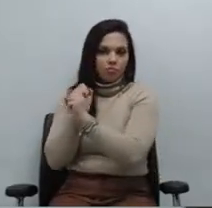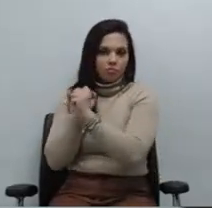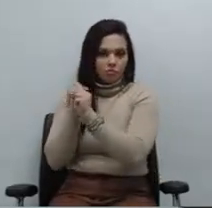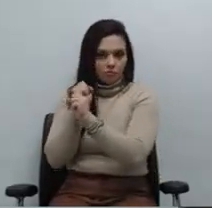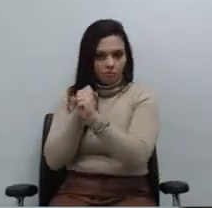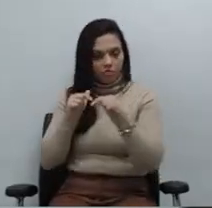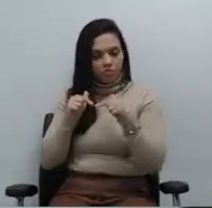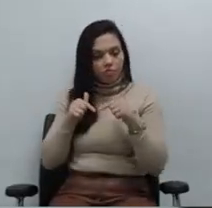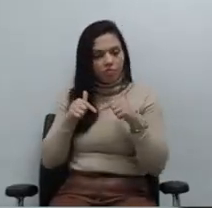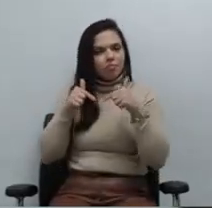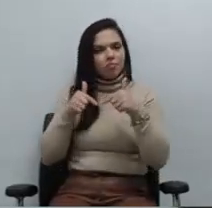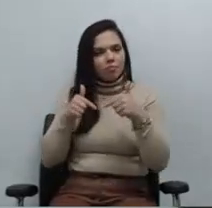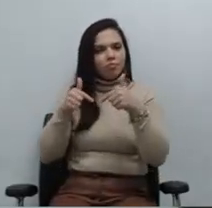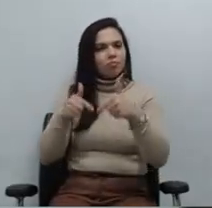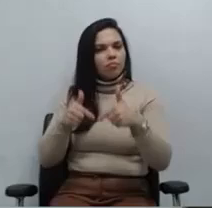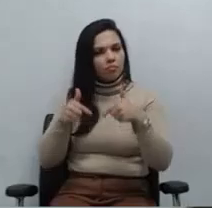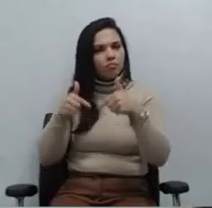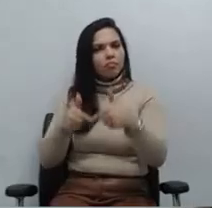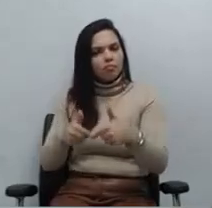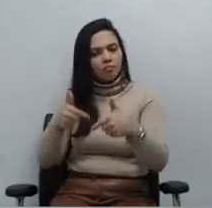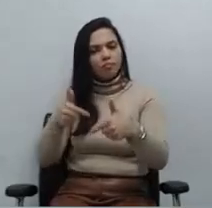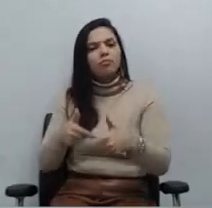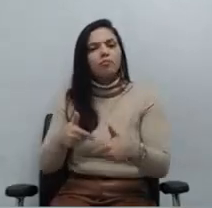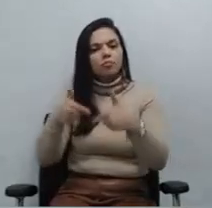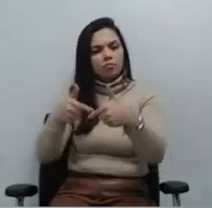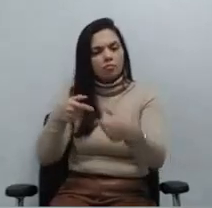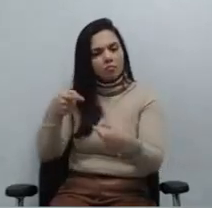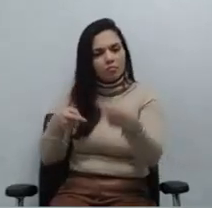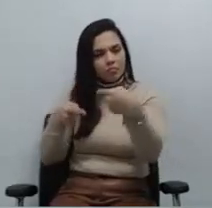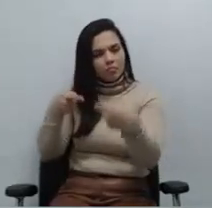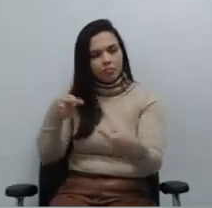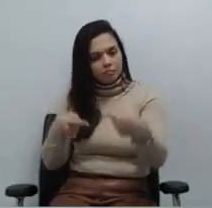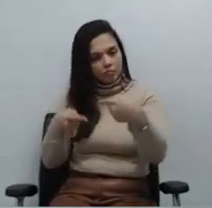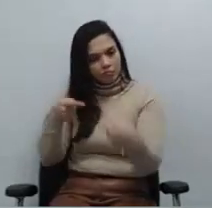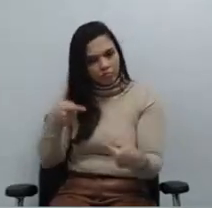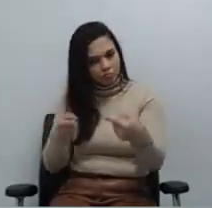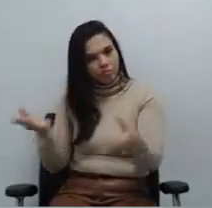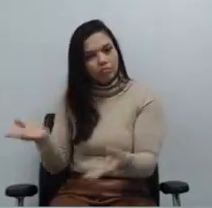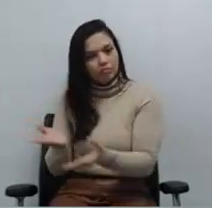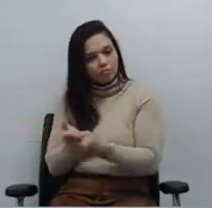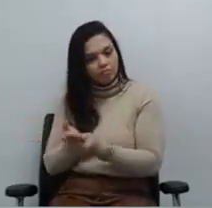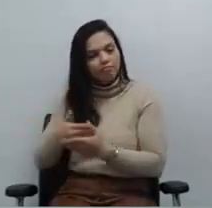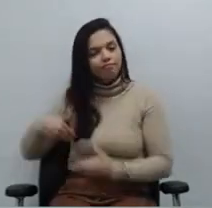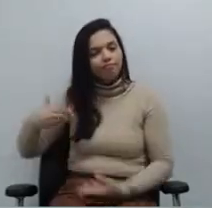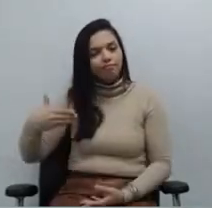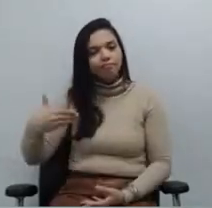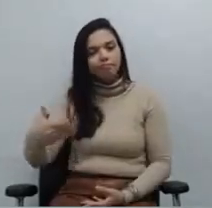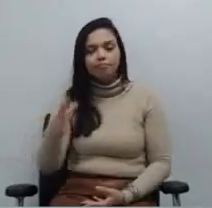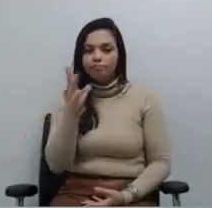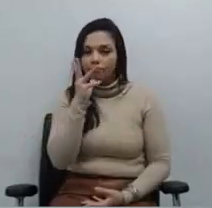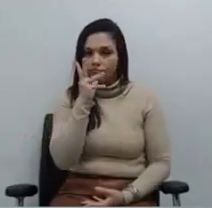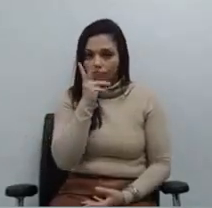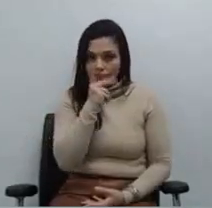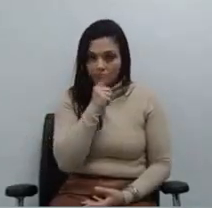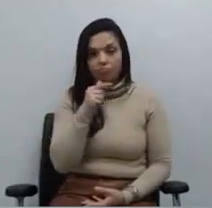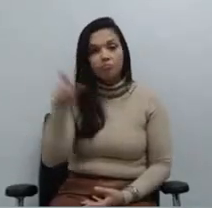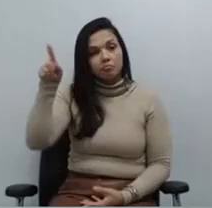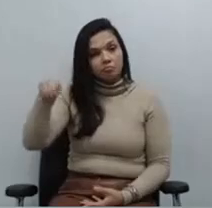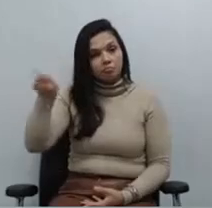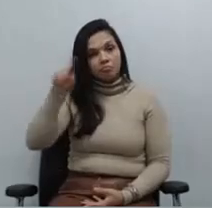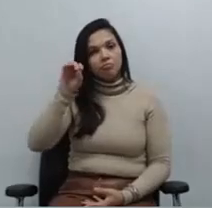batalha judicial que vem sendo travada. Tivemos essa vitória essa semana, ainda cabe recurso,